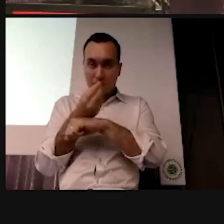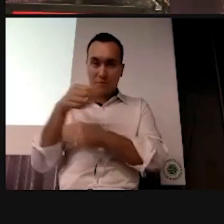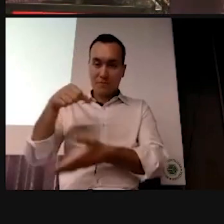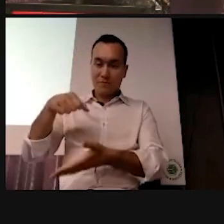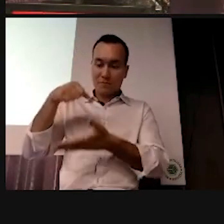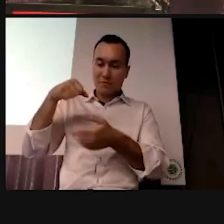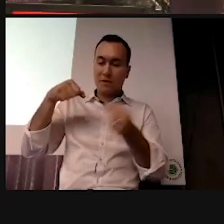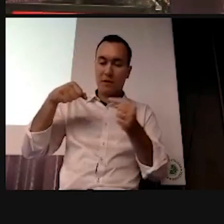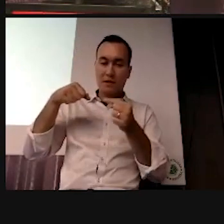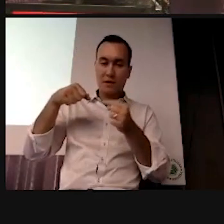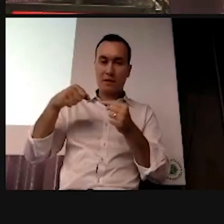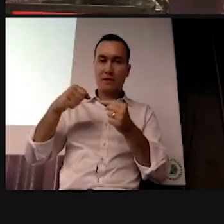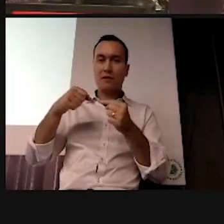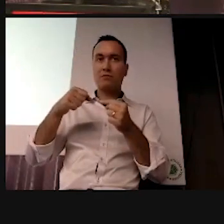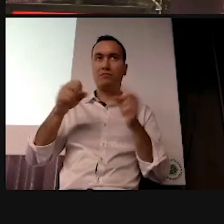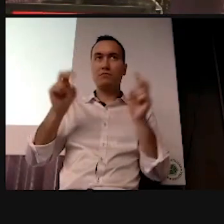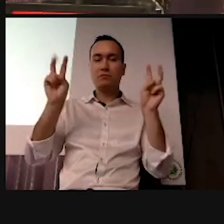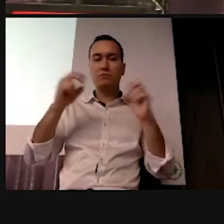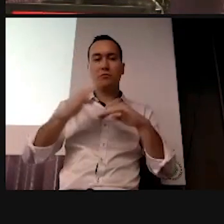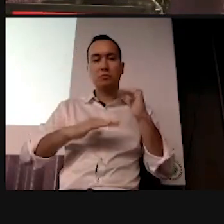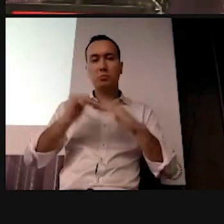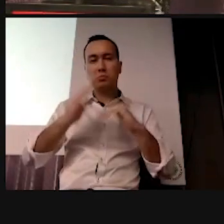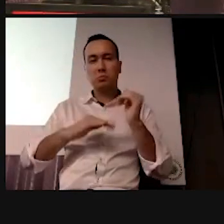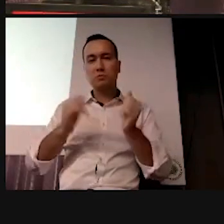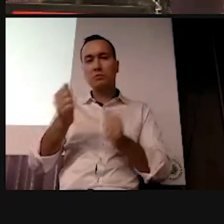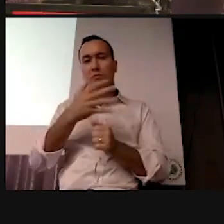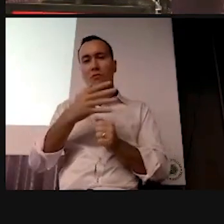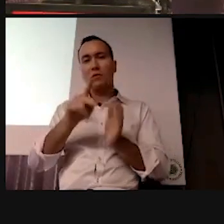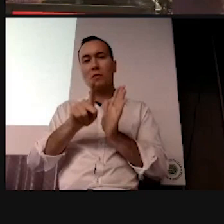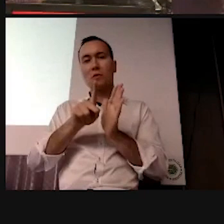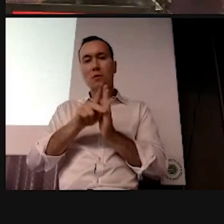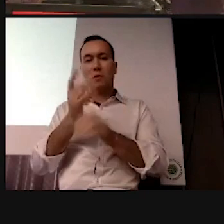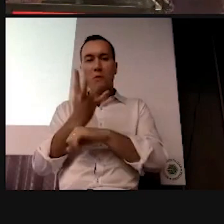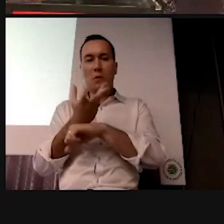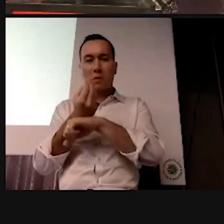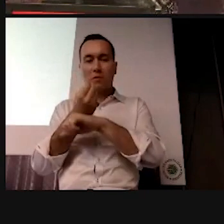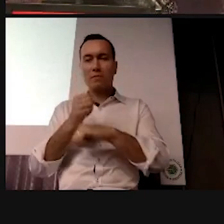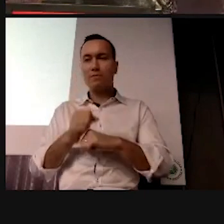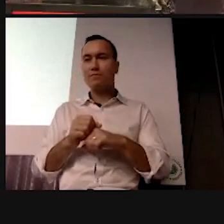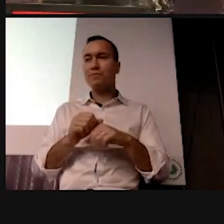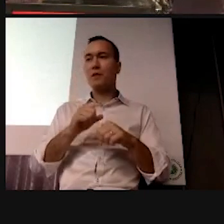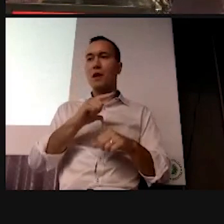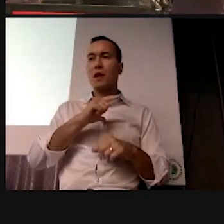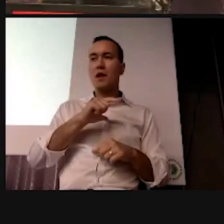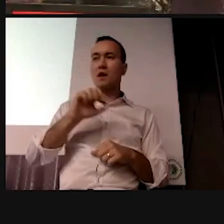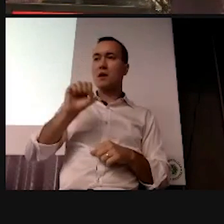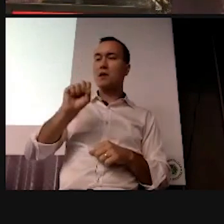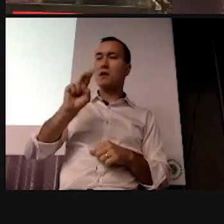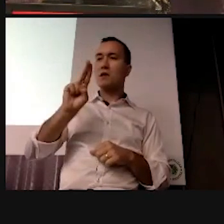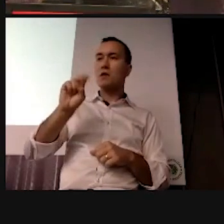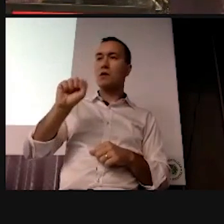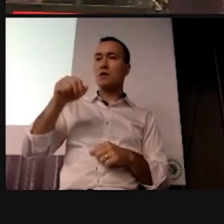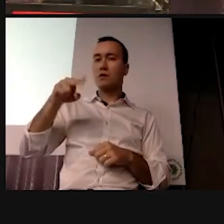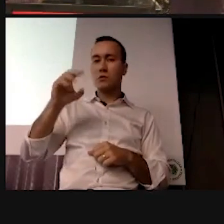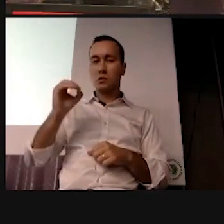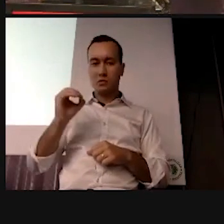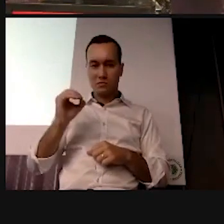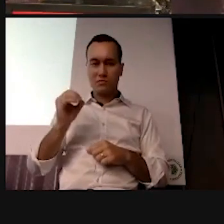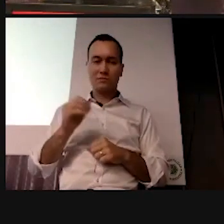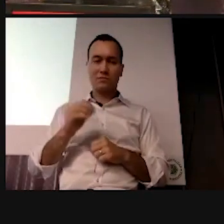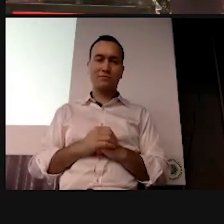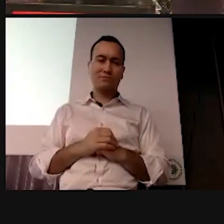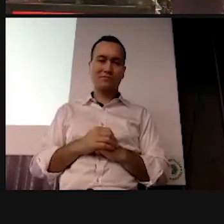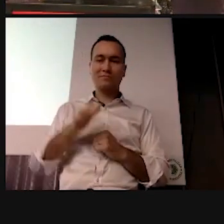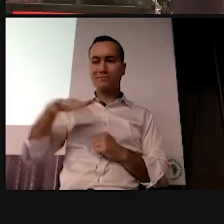novas competências do Sicredi. Tem Suzano, então tem vários cases aí. Como diz os influenciadores, só clicar no